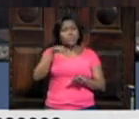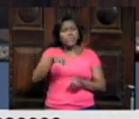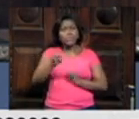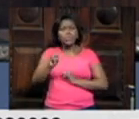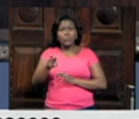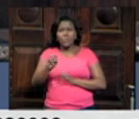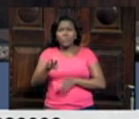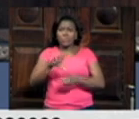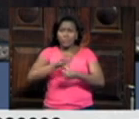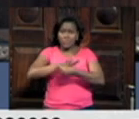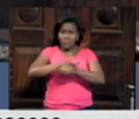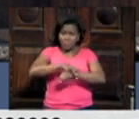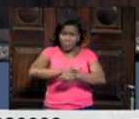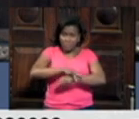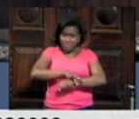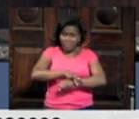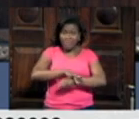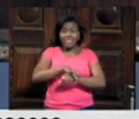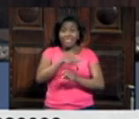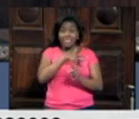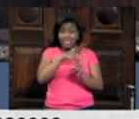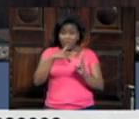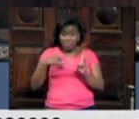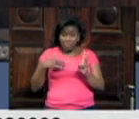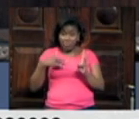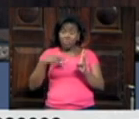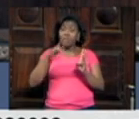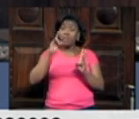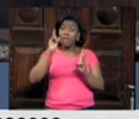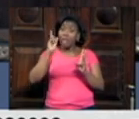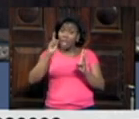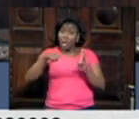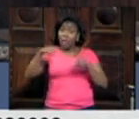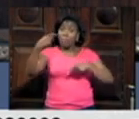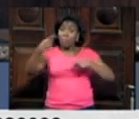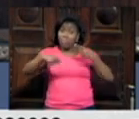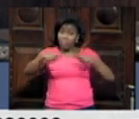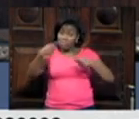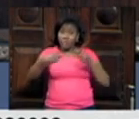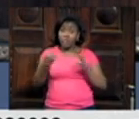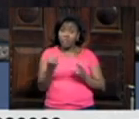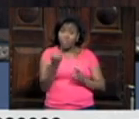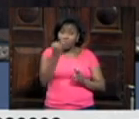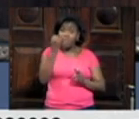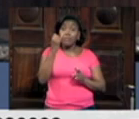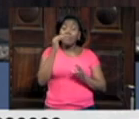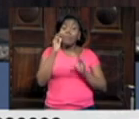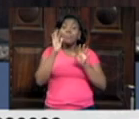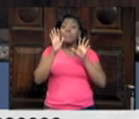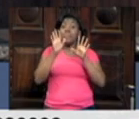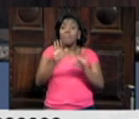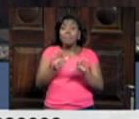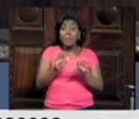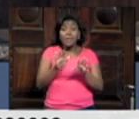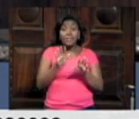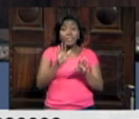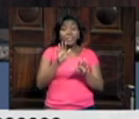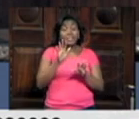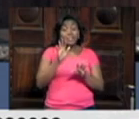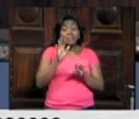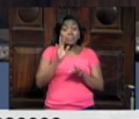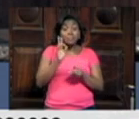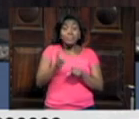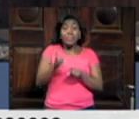educação e a segurança e a saúde são sim políticas estruturantes, mas também apenas se